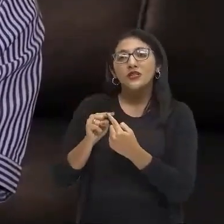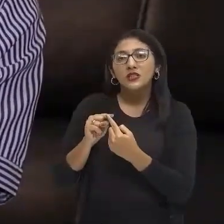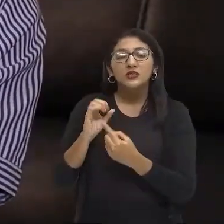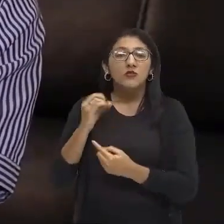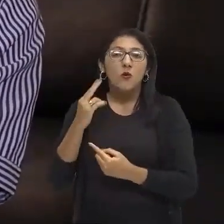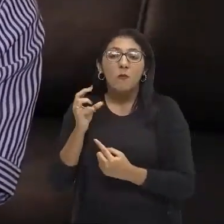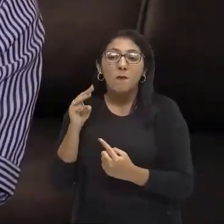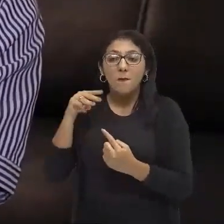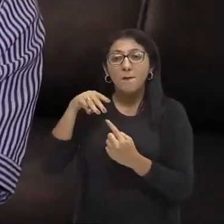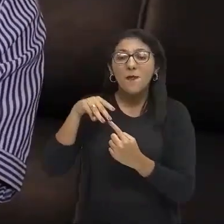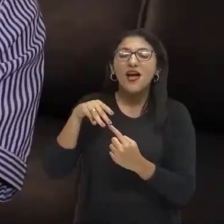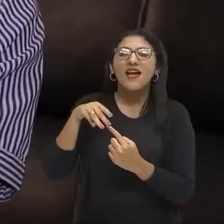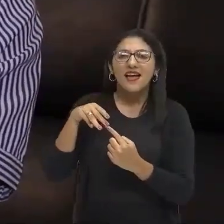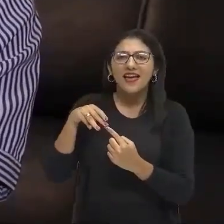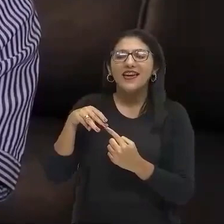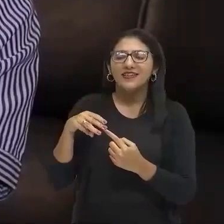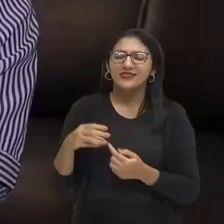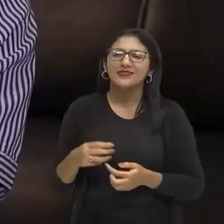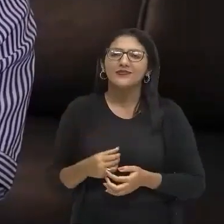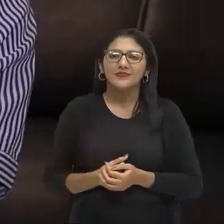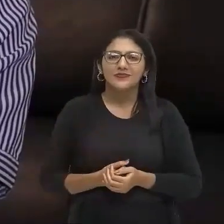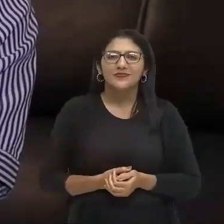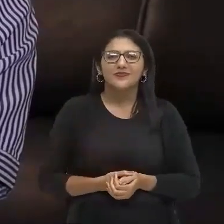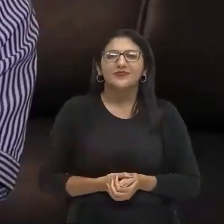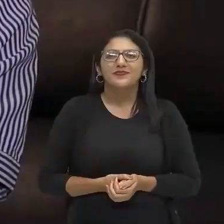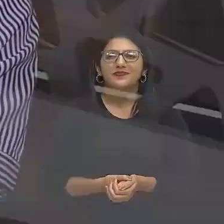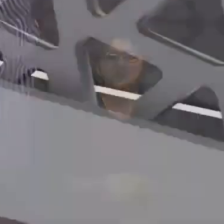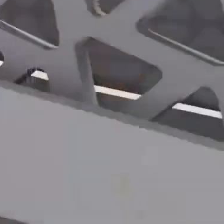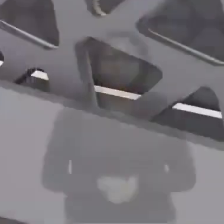uma meta a curto, médio ou longo prazo.